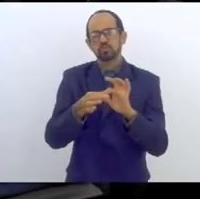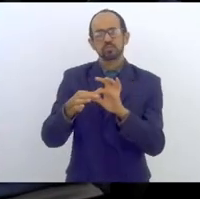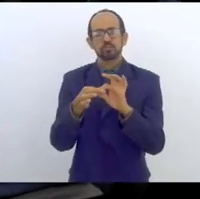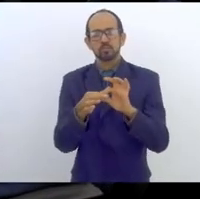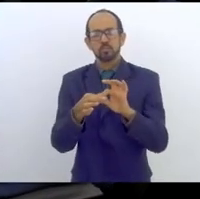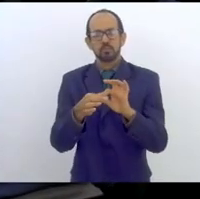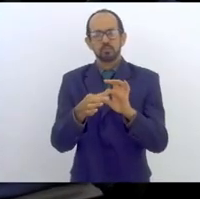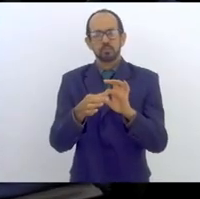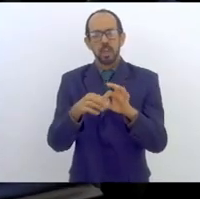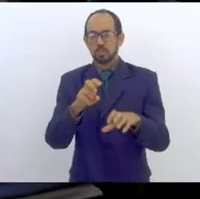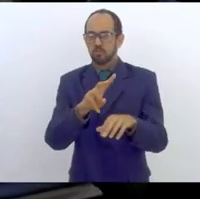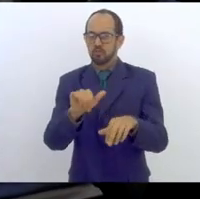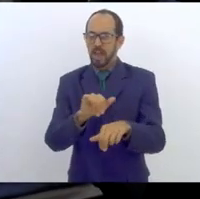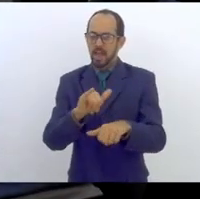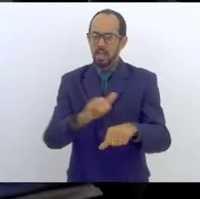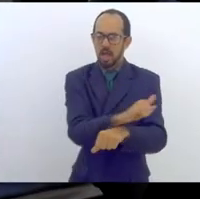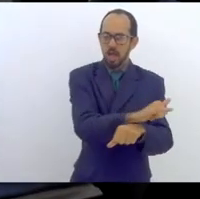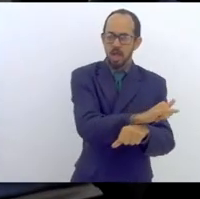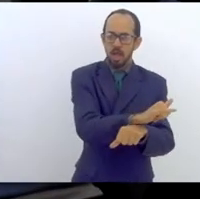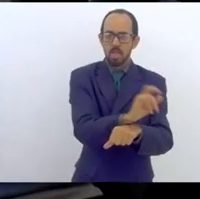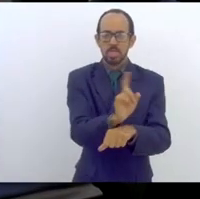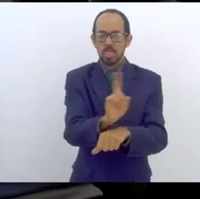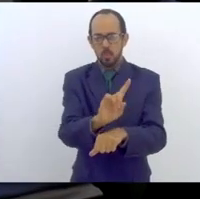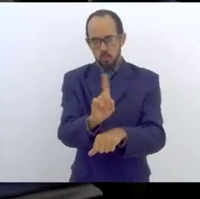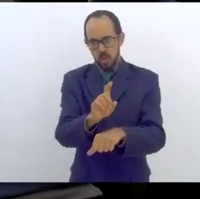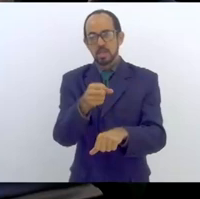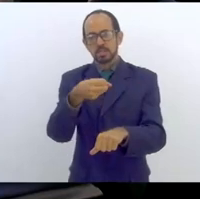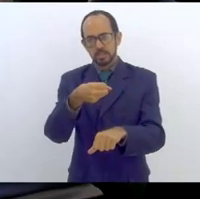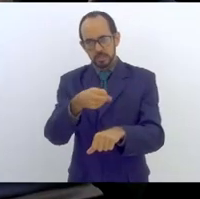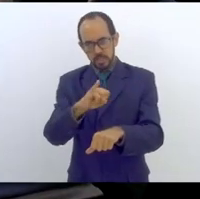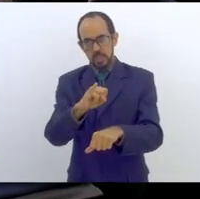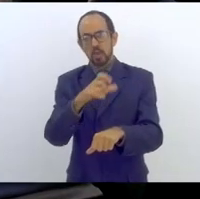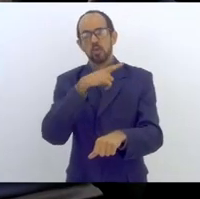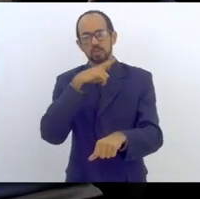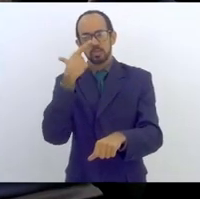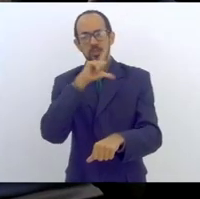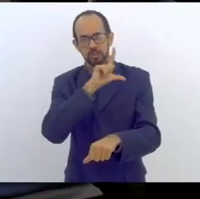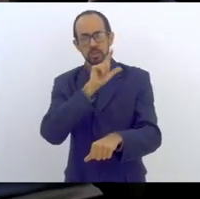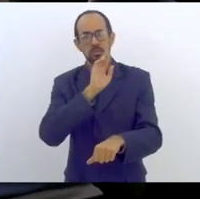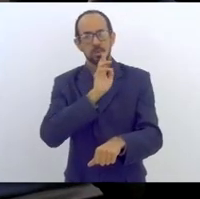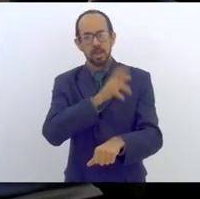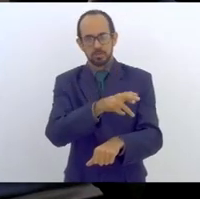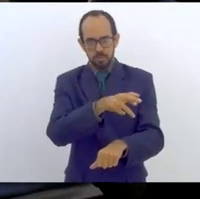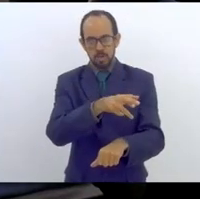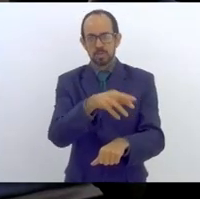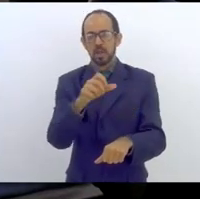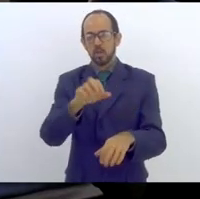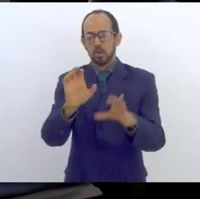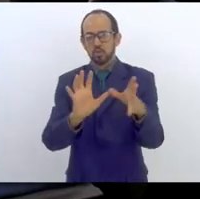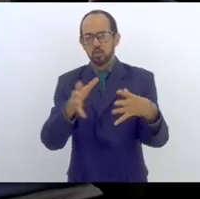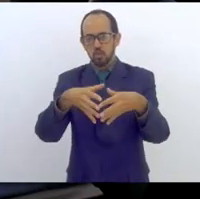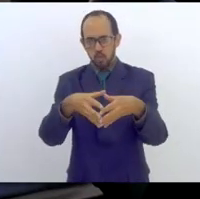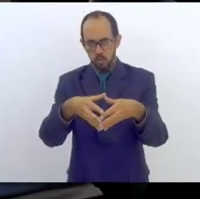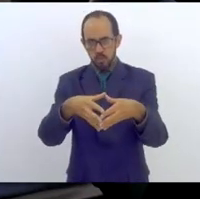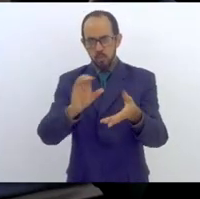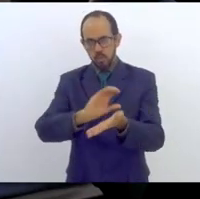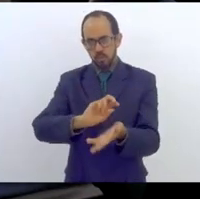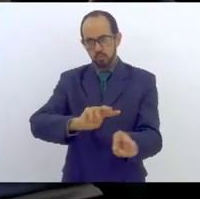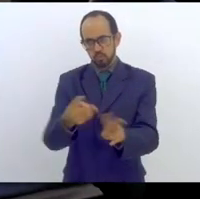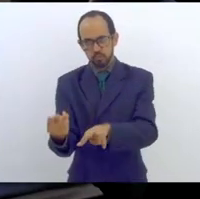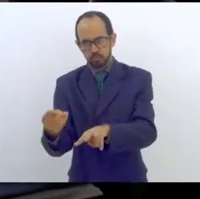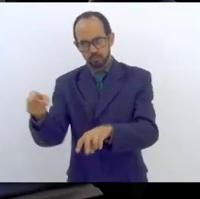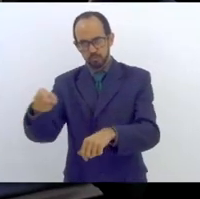se tiver uma resposta com esse grupo que o Rodrigo está montando né com esse encaminhamento que é